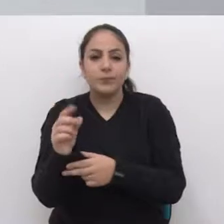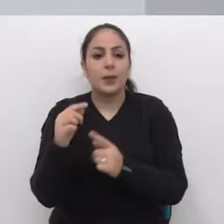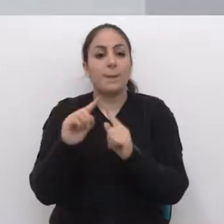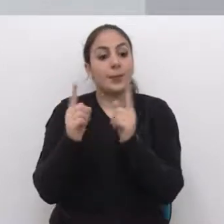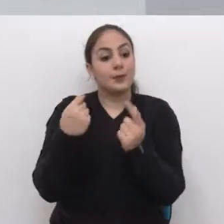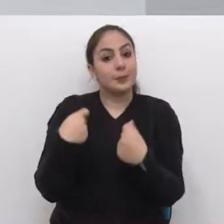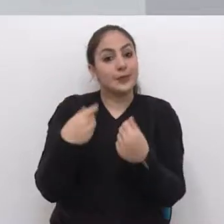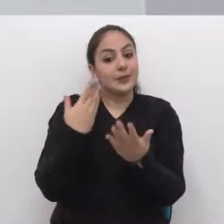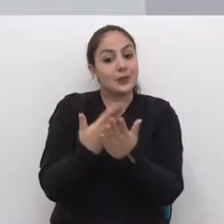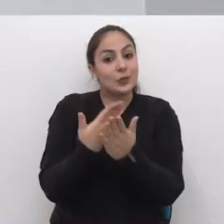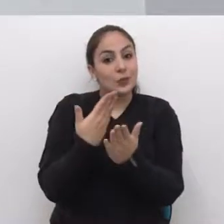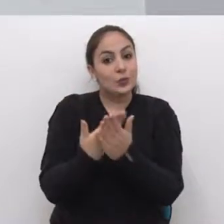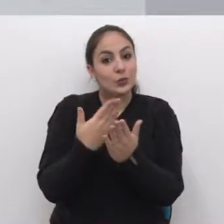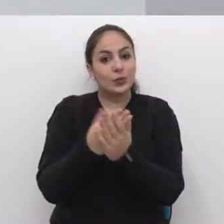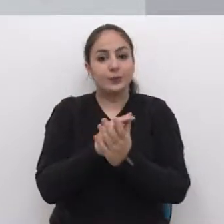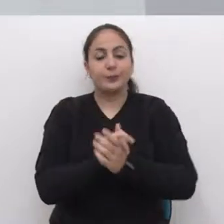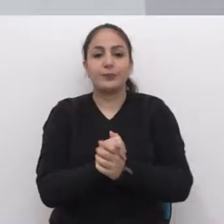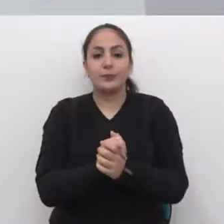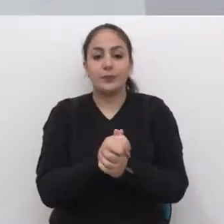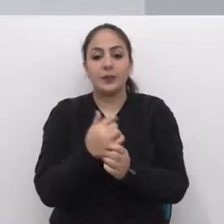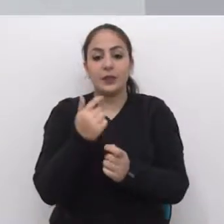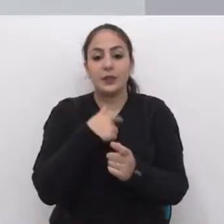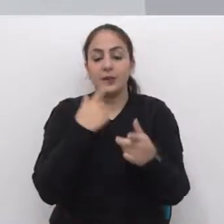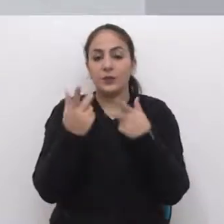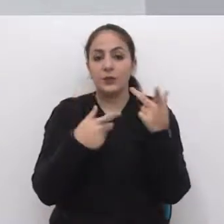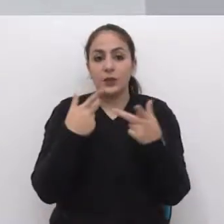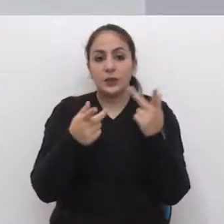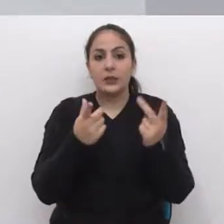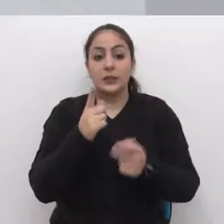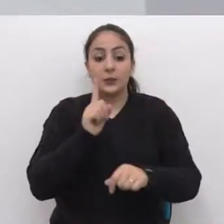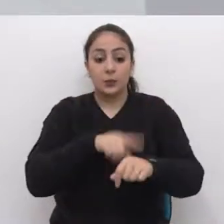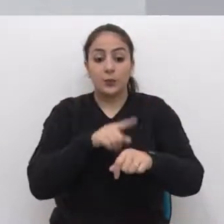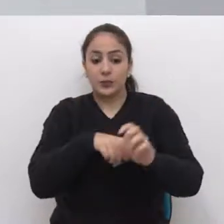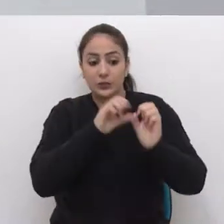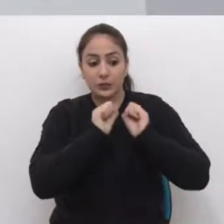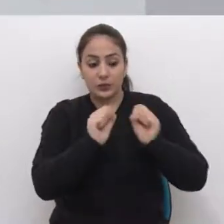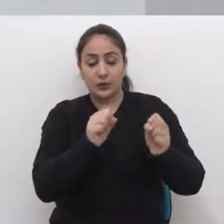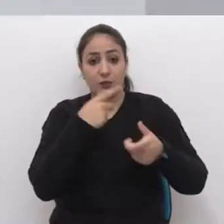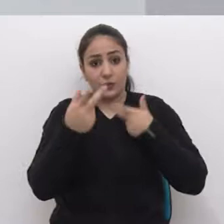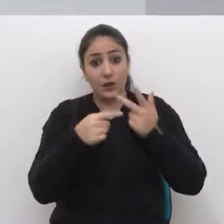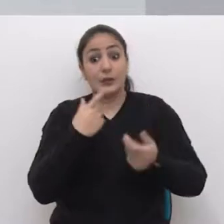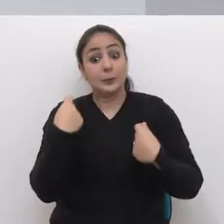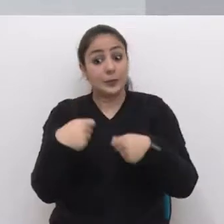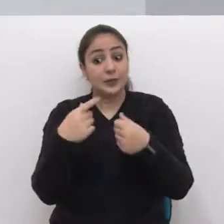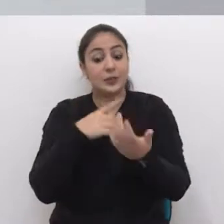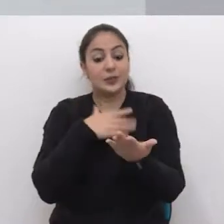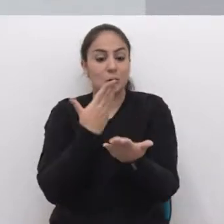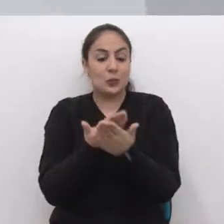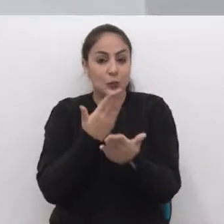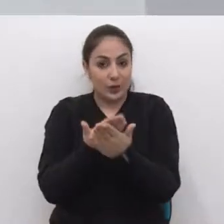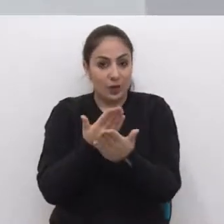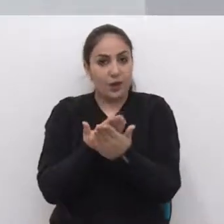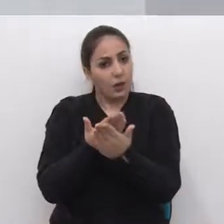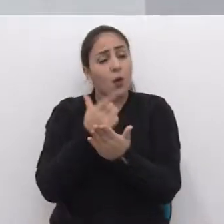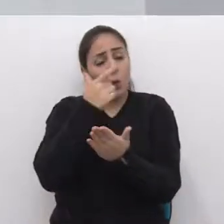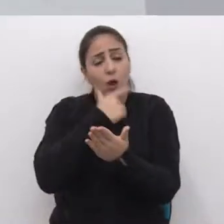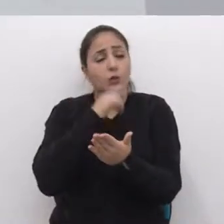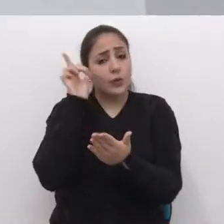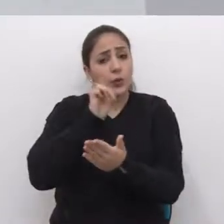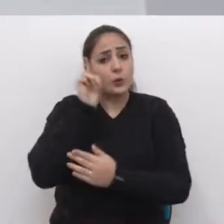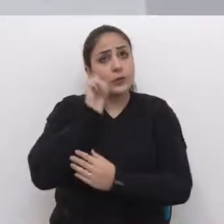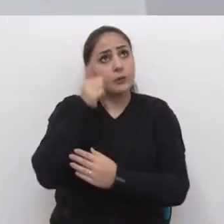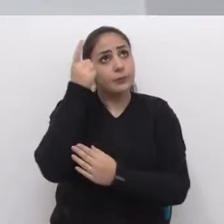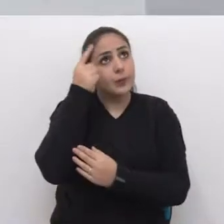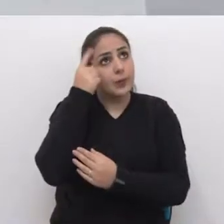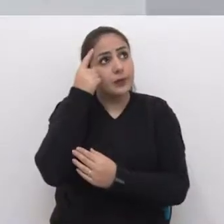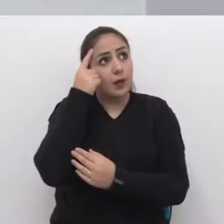preciso um estudo. E eu parti do pressuposto que quando o secretário diz que vai fazer o estudo, é porque vai chegar a uma conclusão que